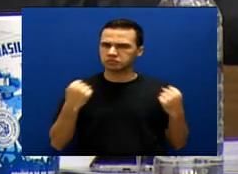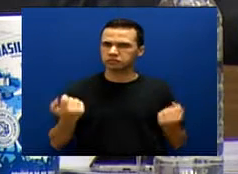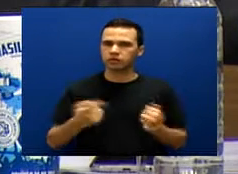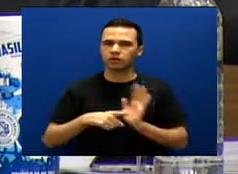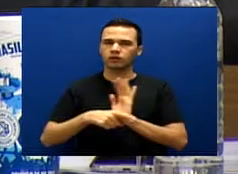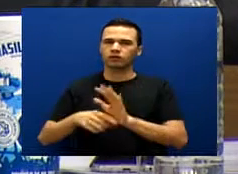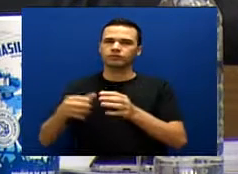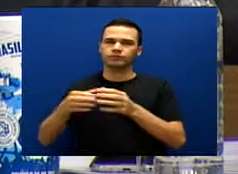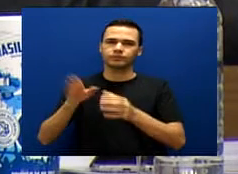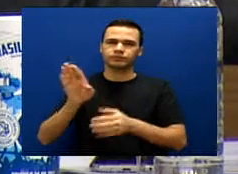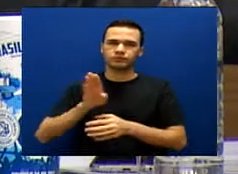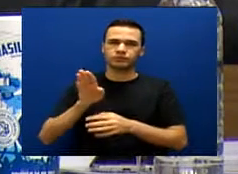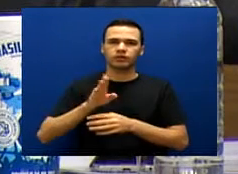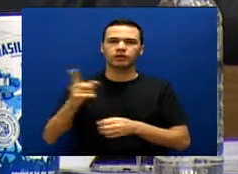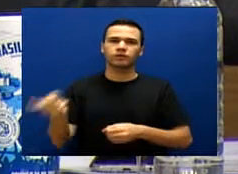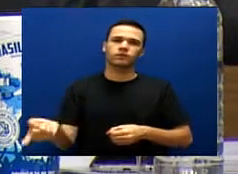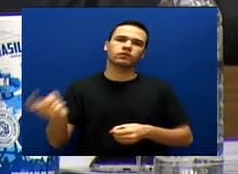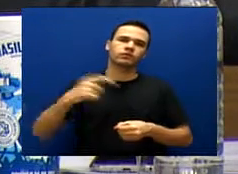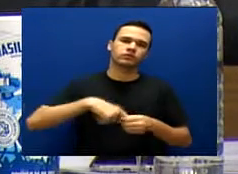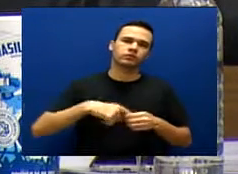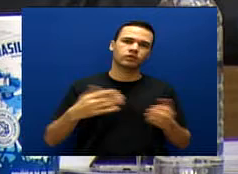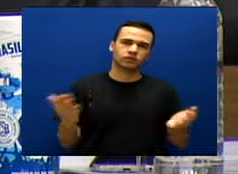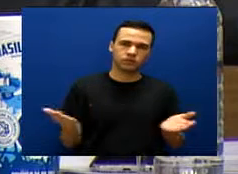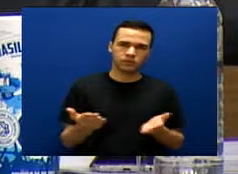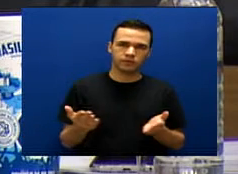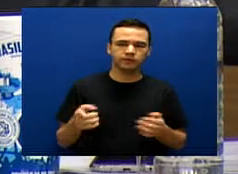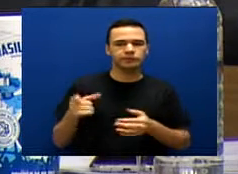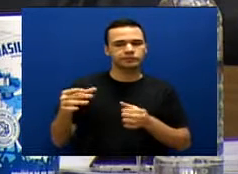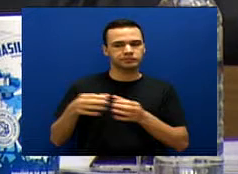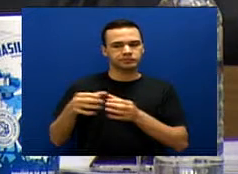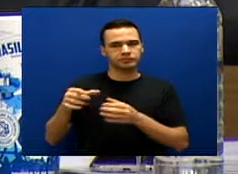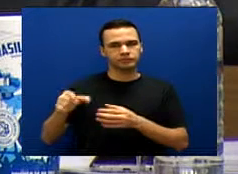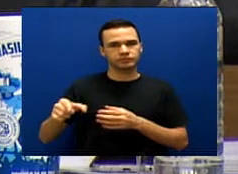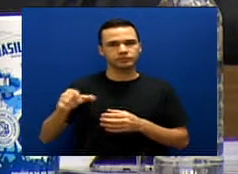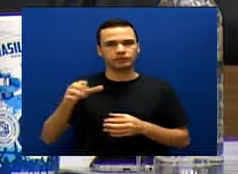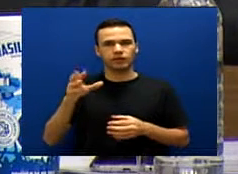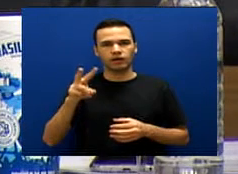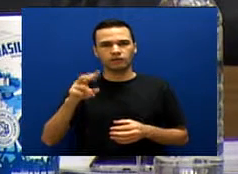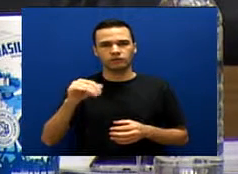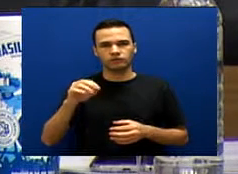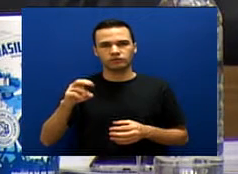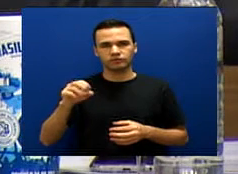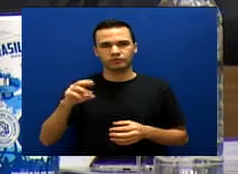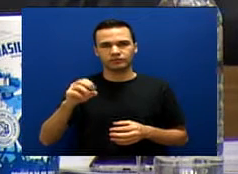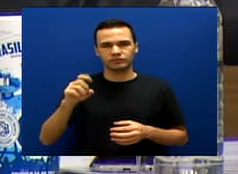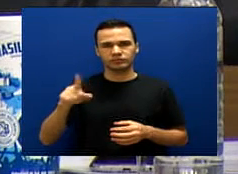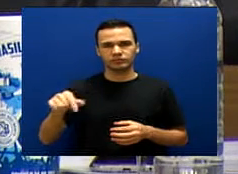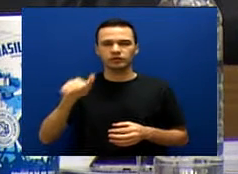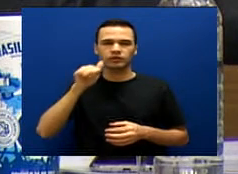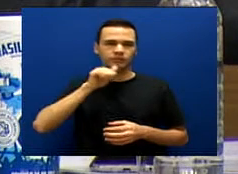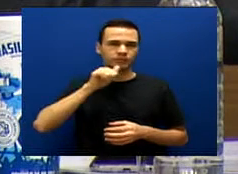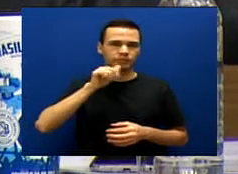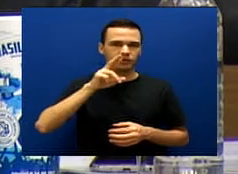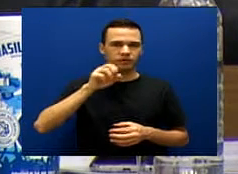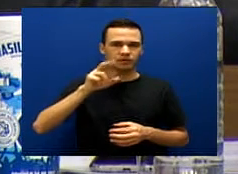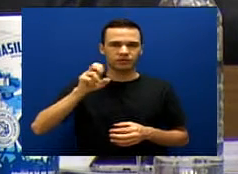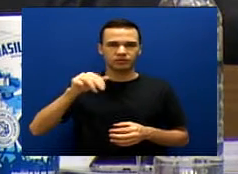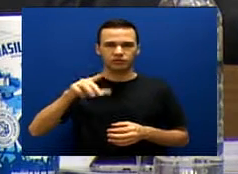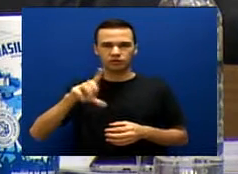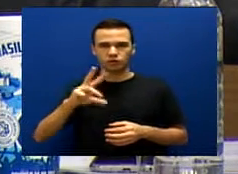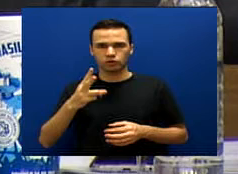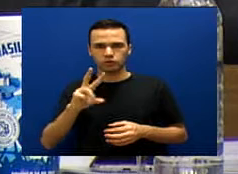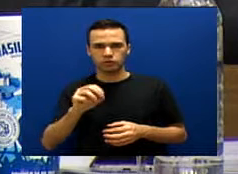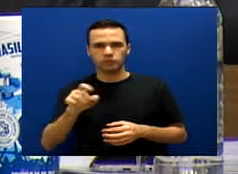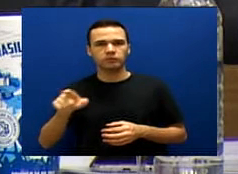o Esporte Clube São Bento voltar ao que está hoje, que foi aquela associação Vamos Subir Bento com William Alves, com as irmãs Ramalho, que abraçaram essa causa,